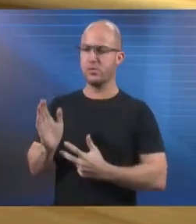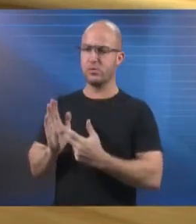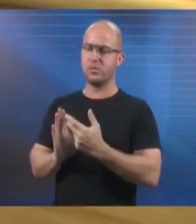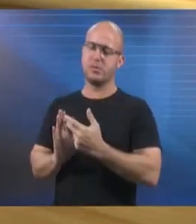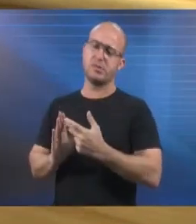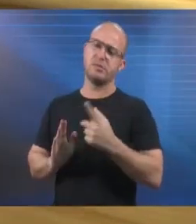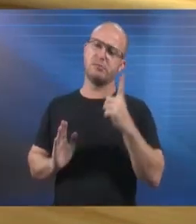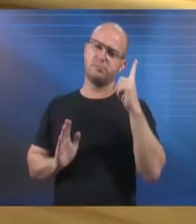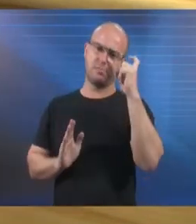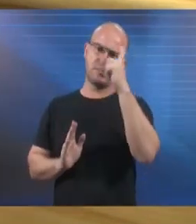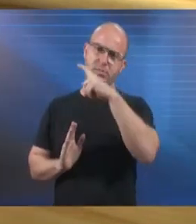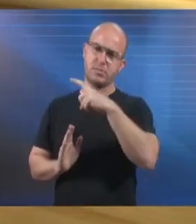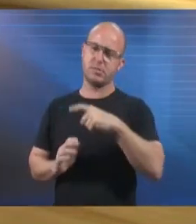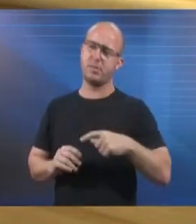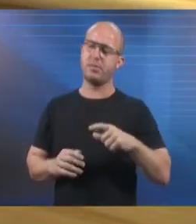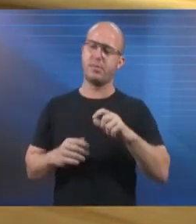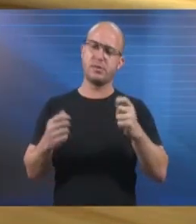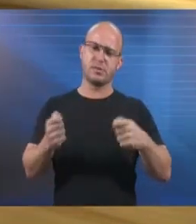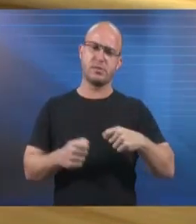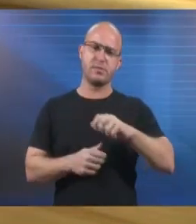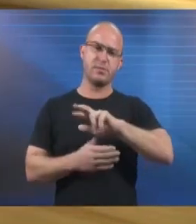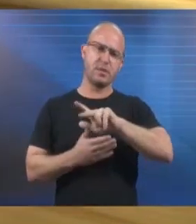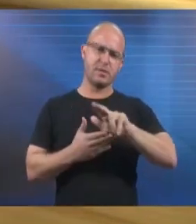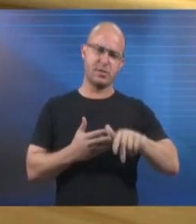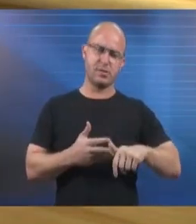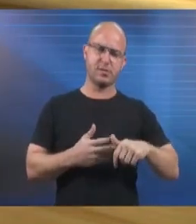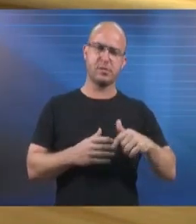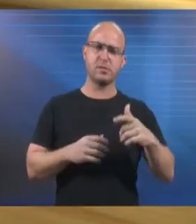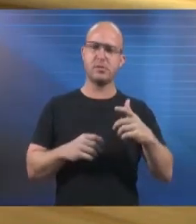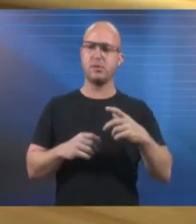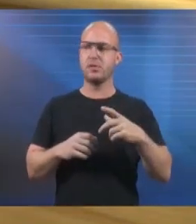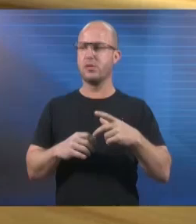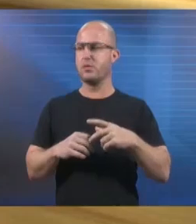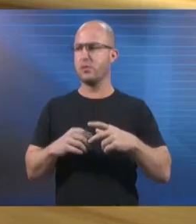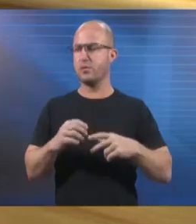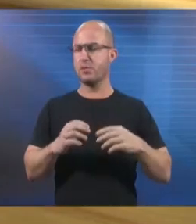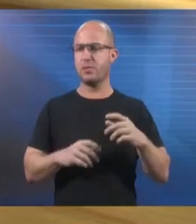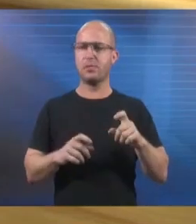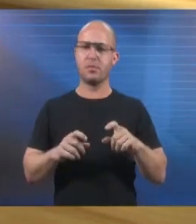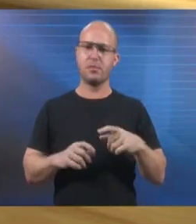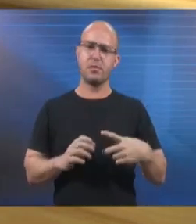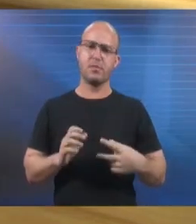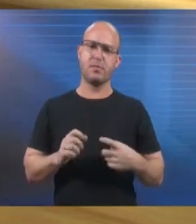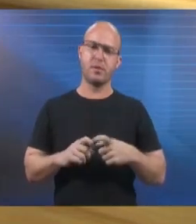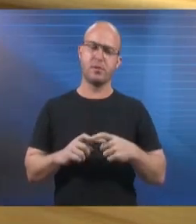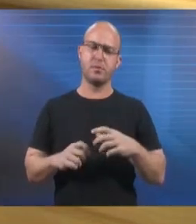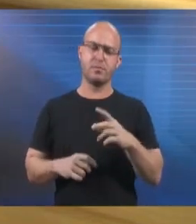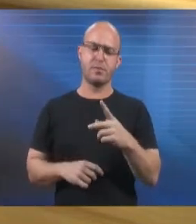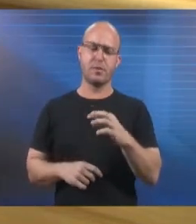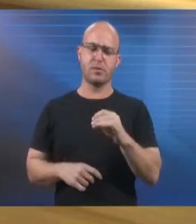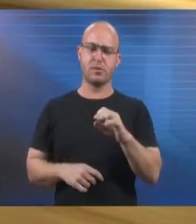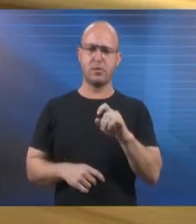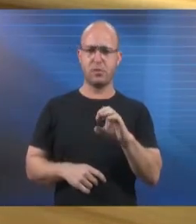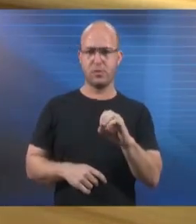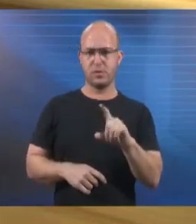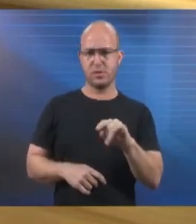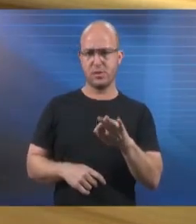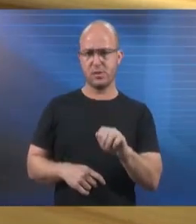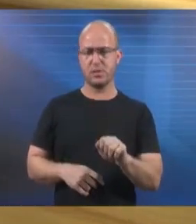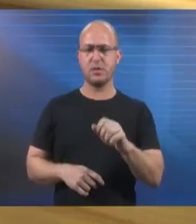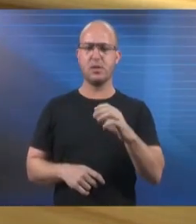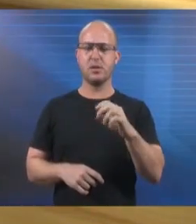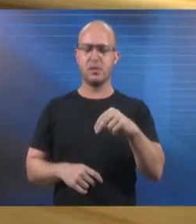complexidade precisando de várias especialidades assim como proctologistas como nefrologistas e